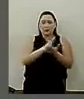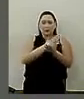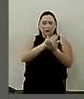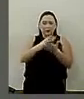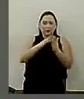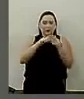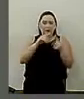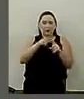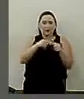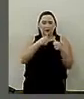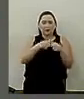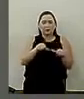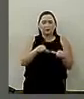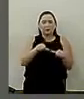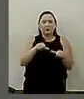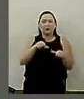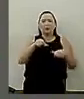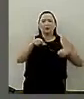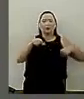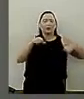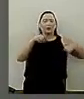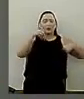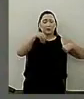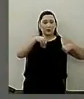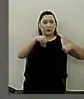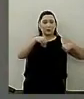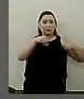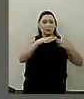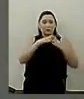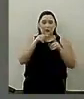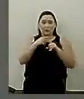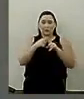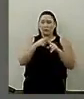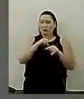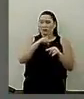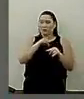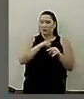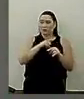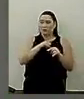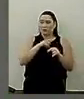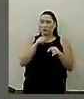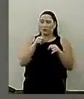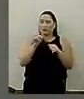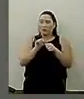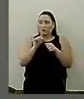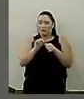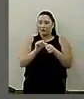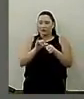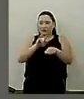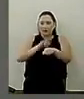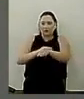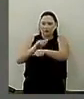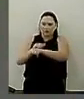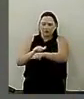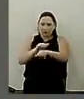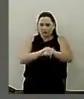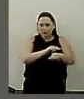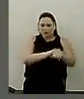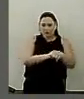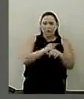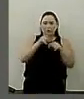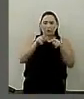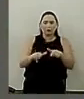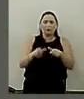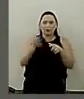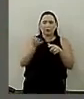essa mania de ficar dando volta no templo e algumas até pedindo para os crentes fazer xixi nos postes dos lugares onde eles querem